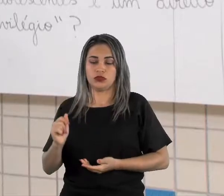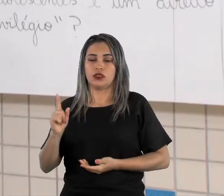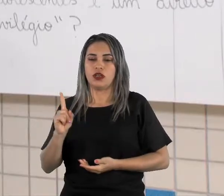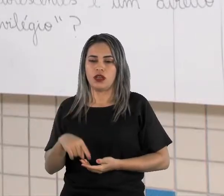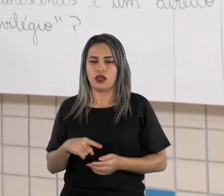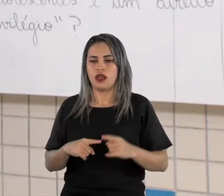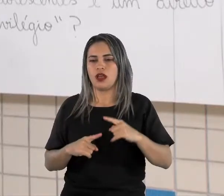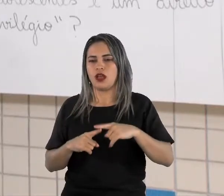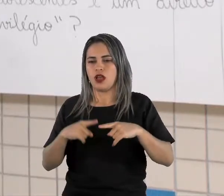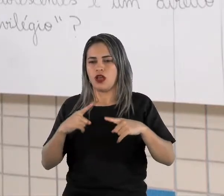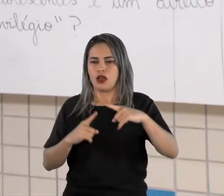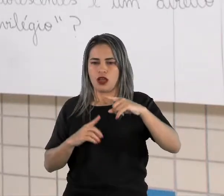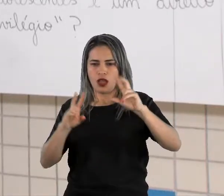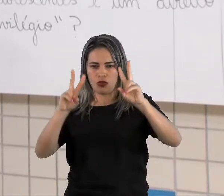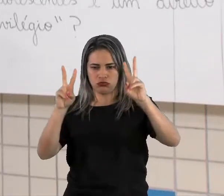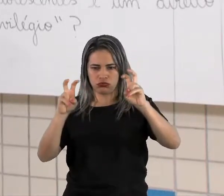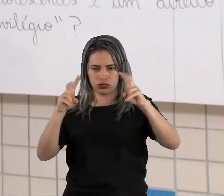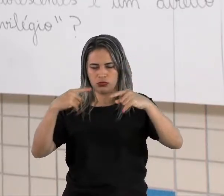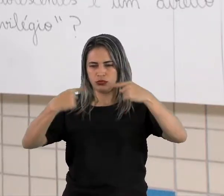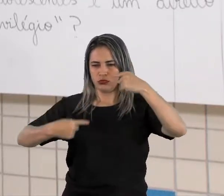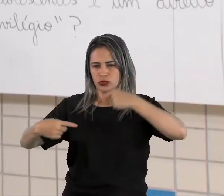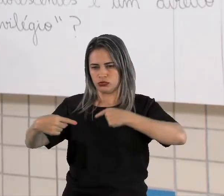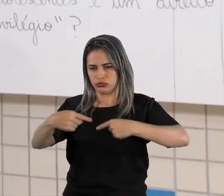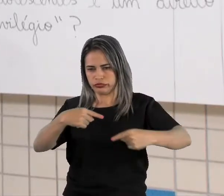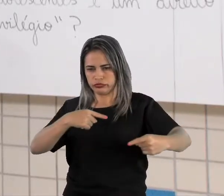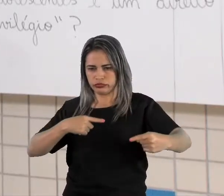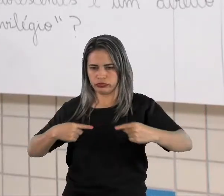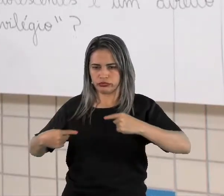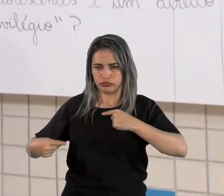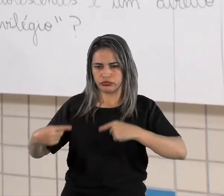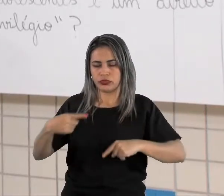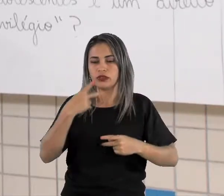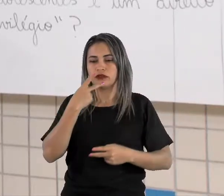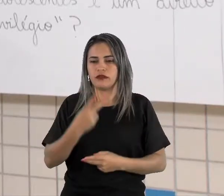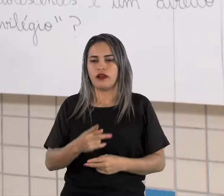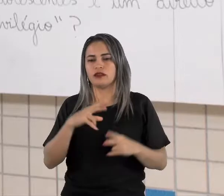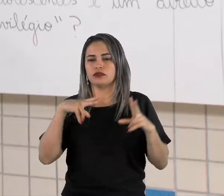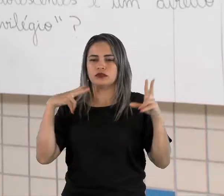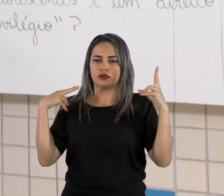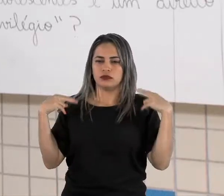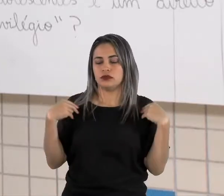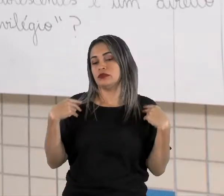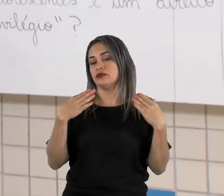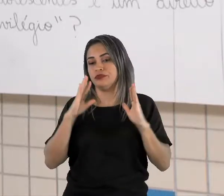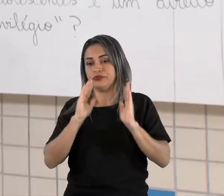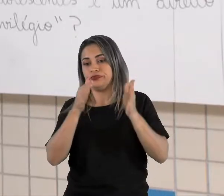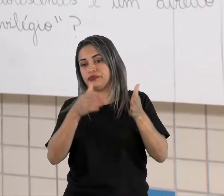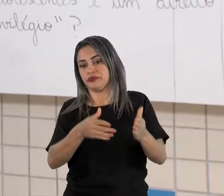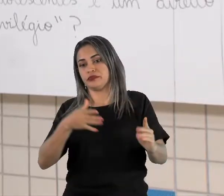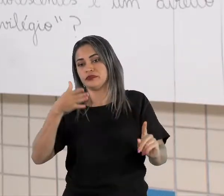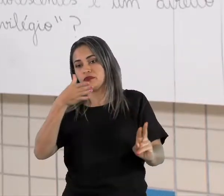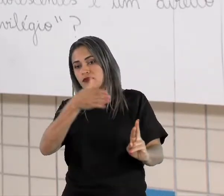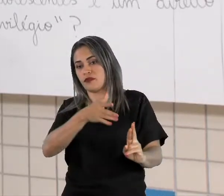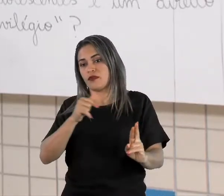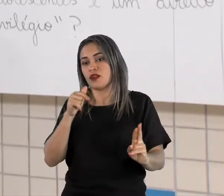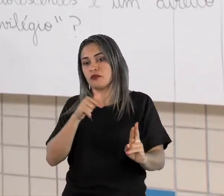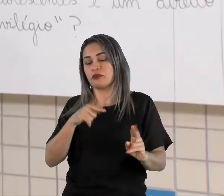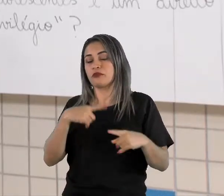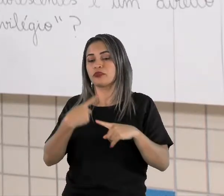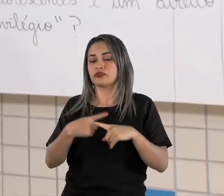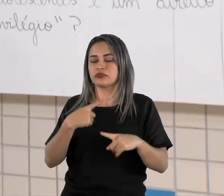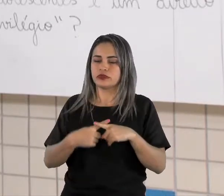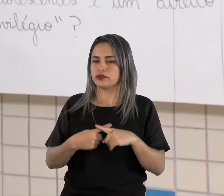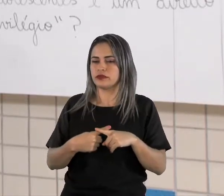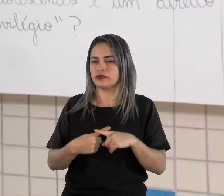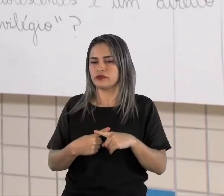tema polêmico, principalmente quando a gente fala nos adolescentes especificamente. Por quê? Porque os adolescentes, né,